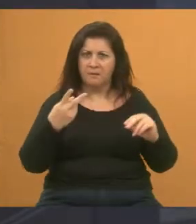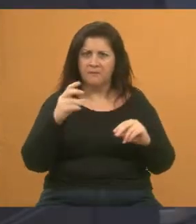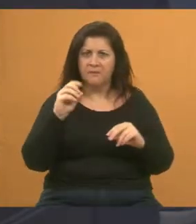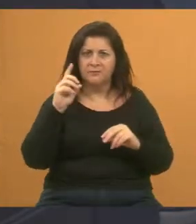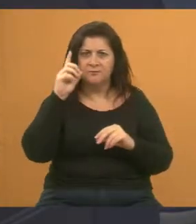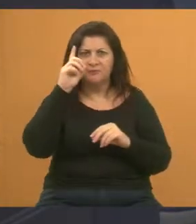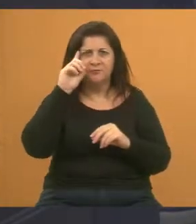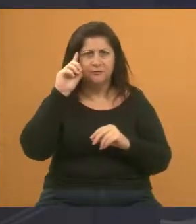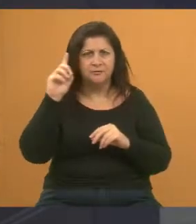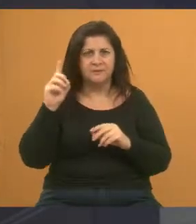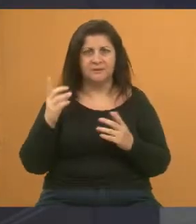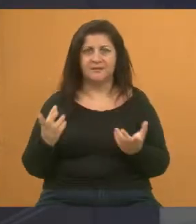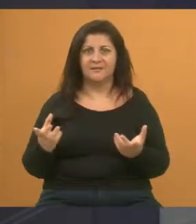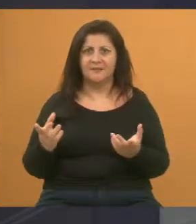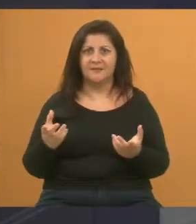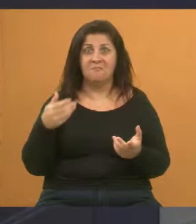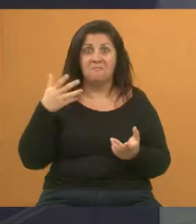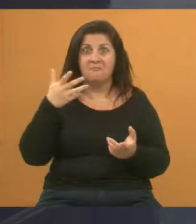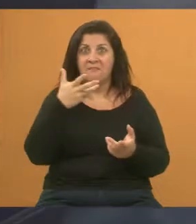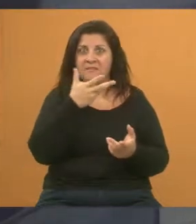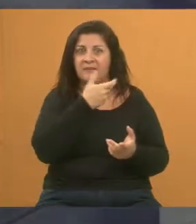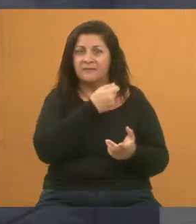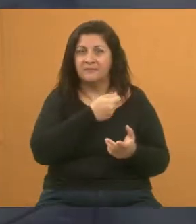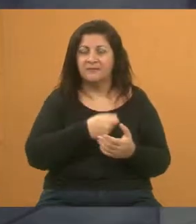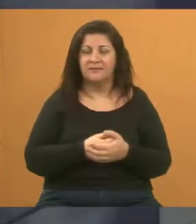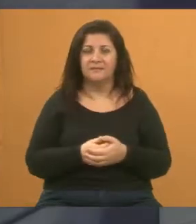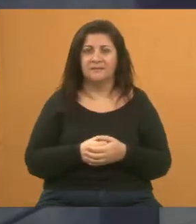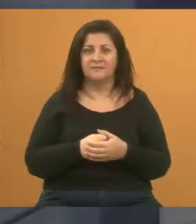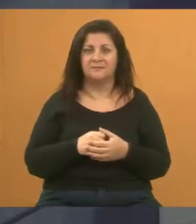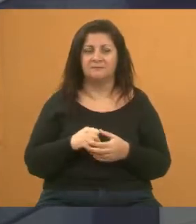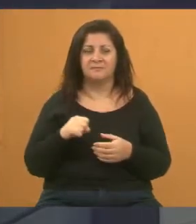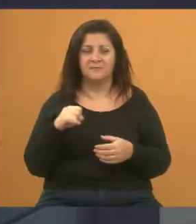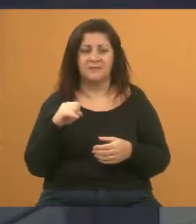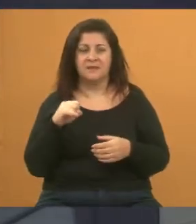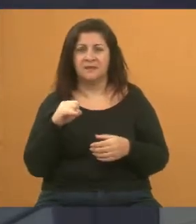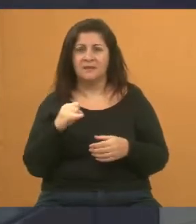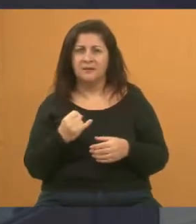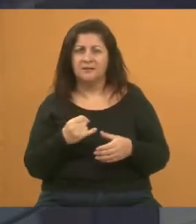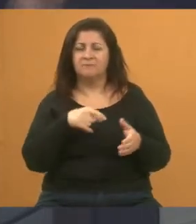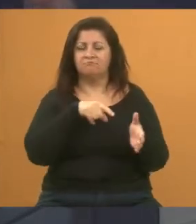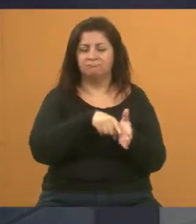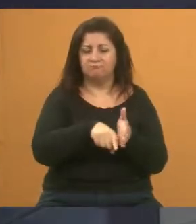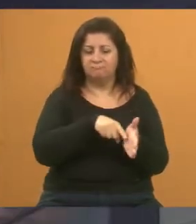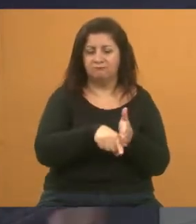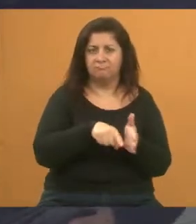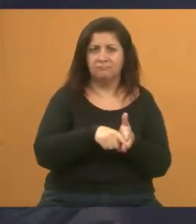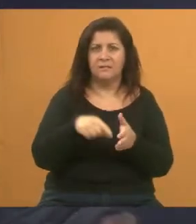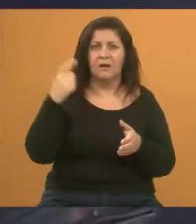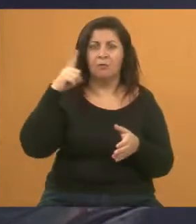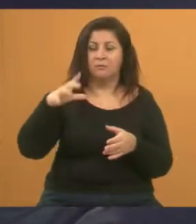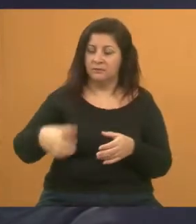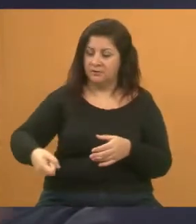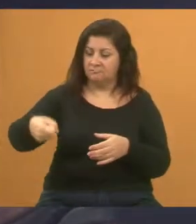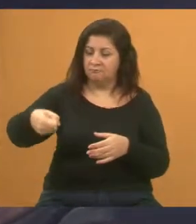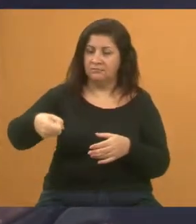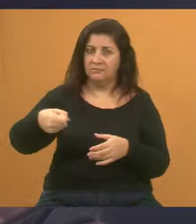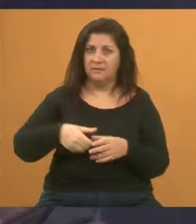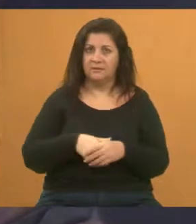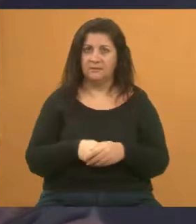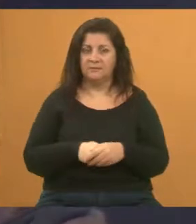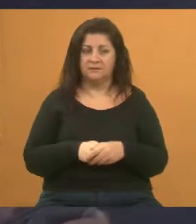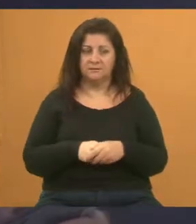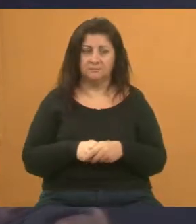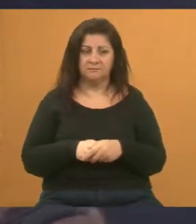Olha que maravilha. Será que com um pouquinho melhor a gente consegue para sacolinha plástica, que